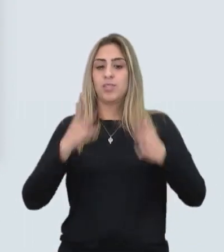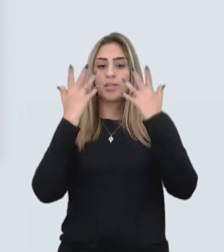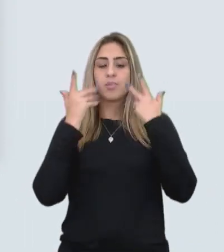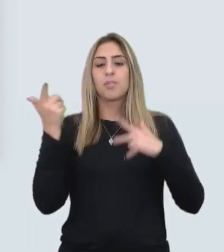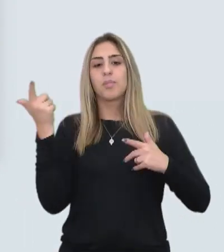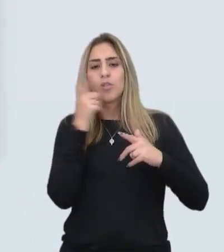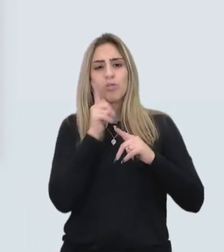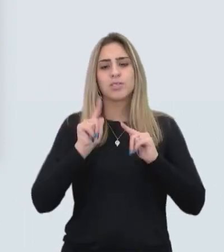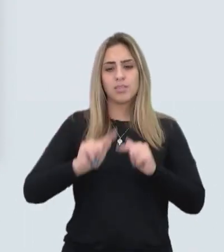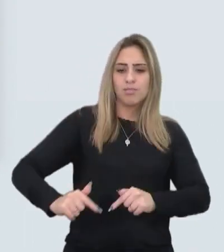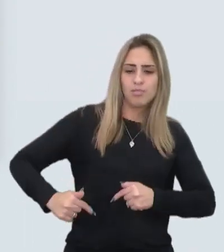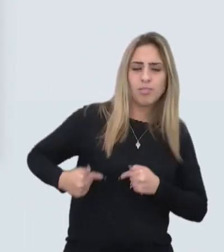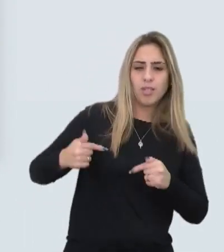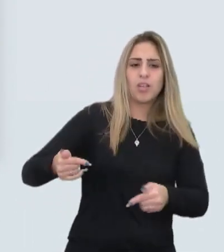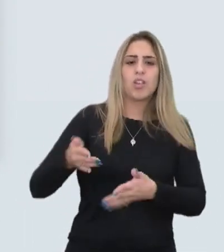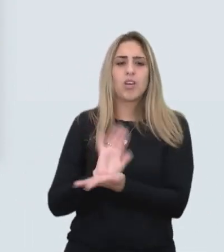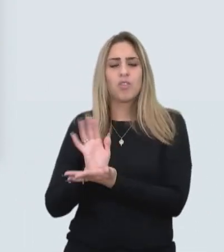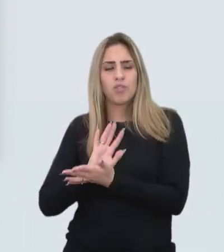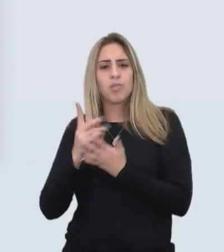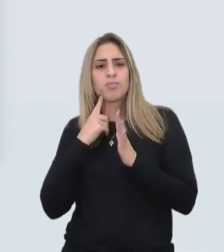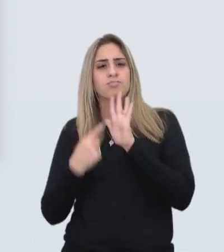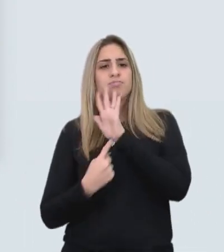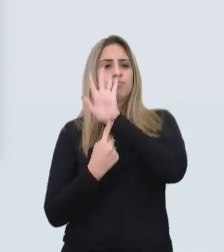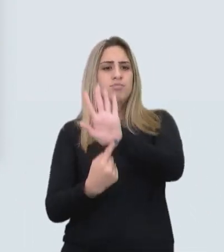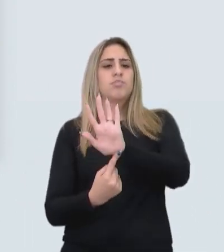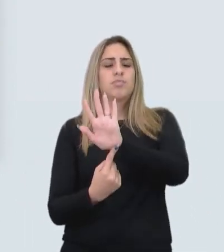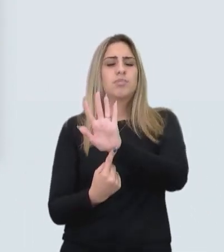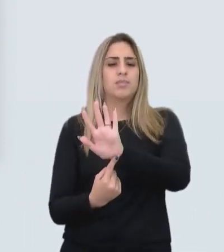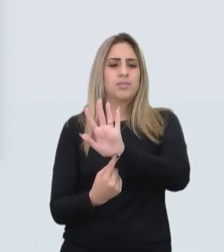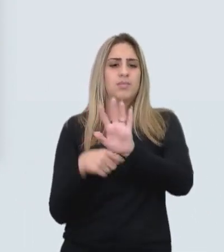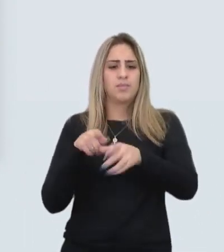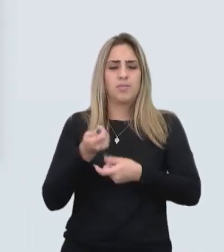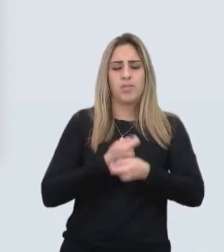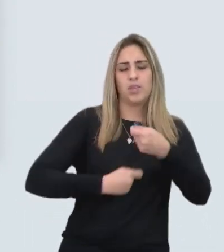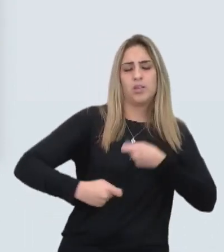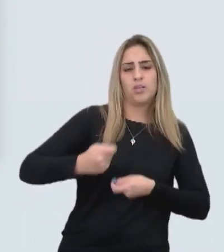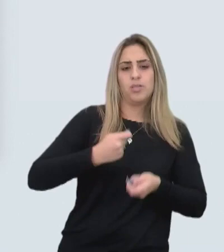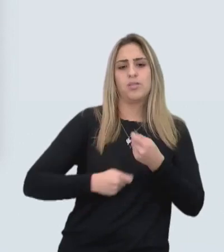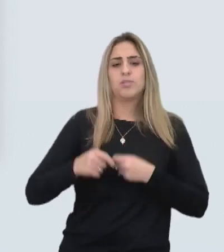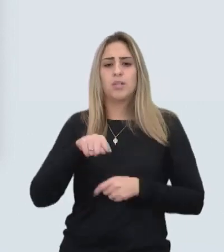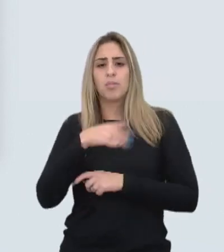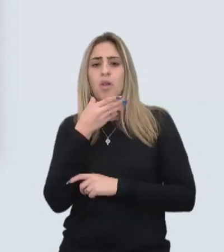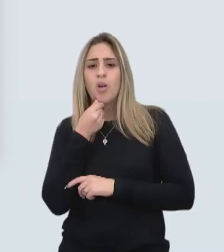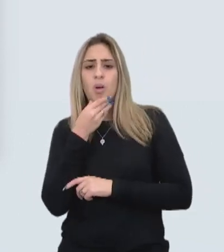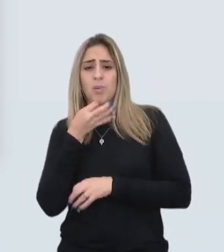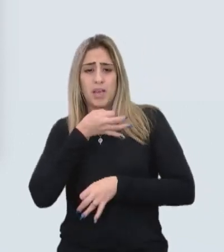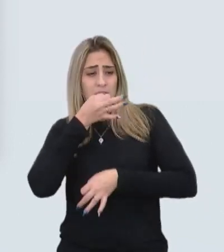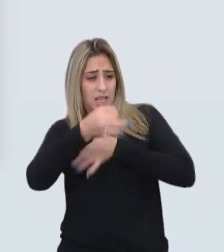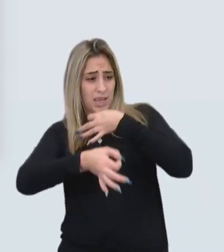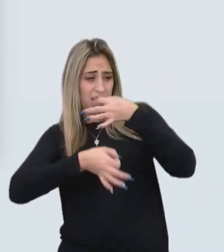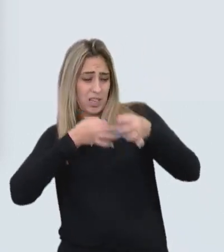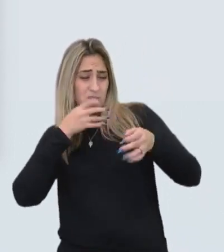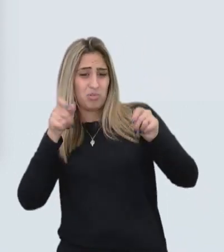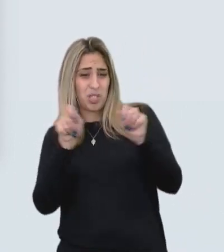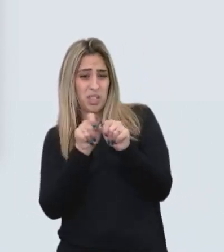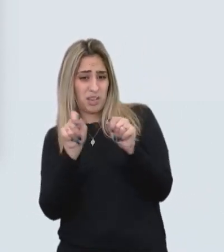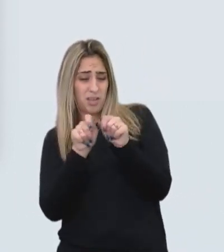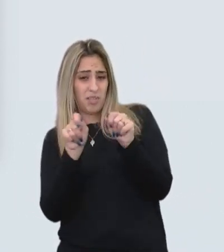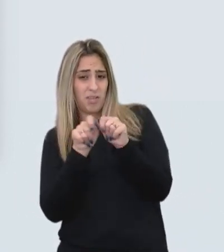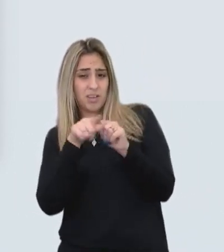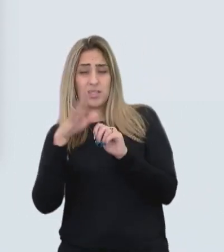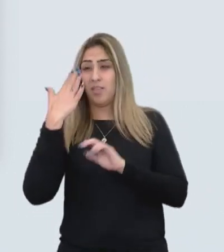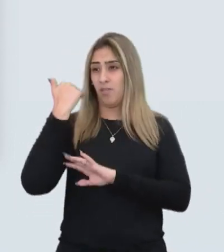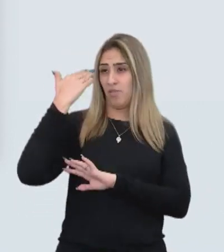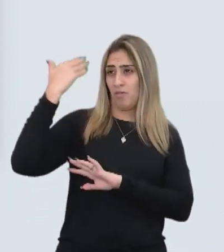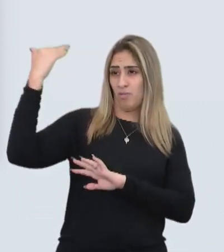conseguir que o filme seja visto. As curadorias dos festivais são controladas majoritariamente por homens. Os críticos que fazem a fama do